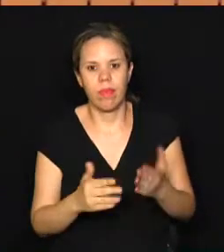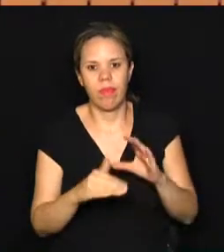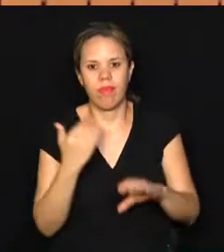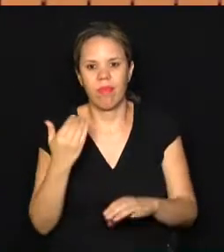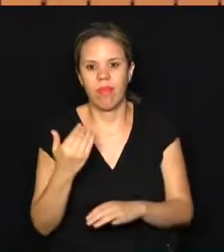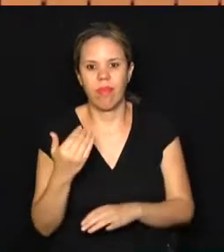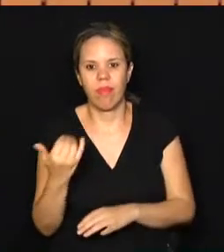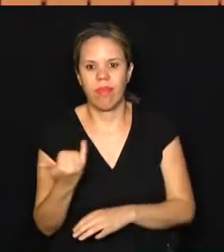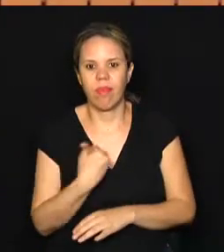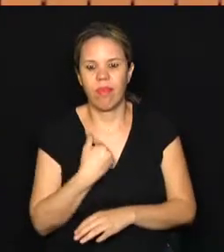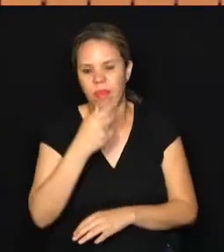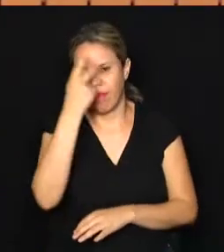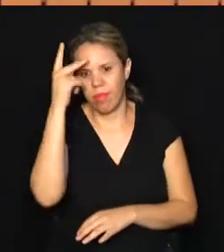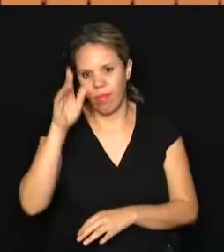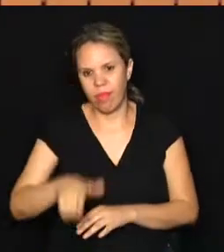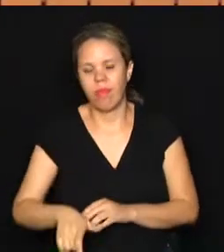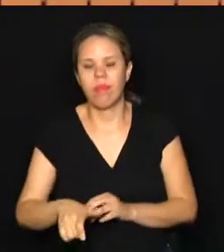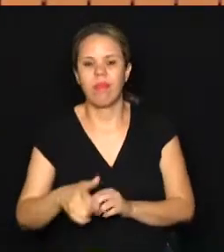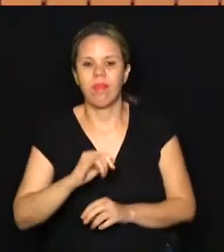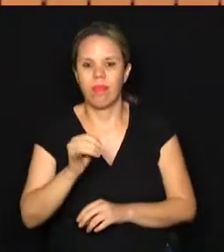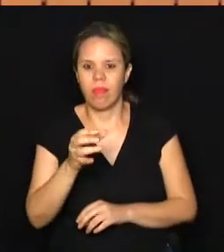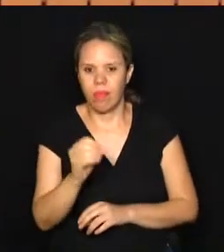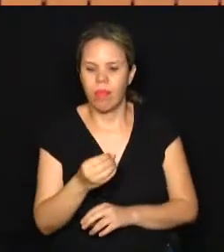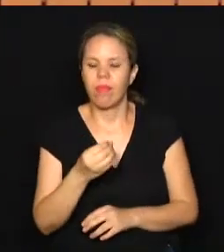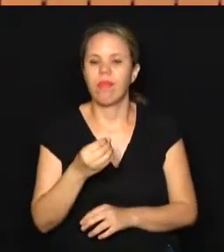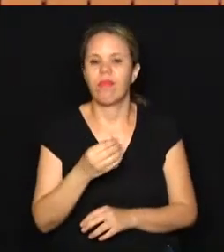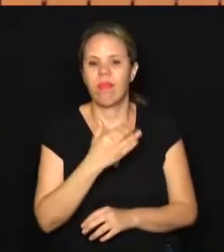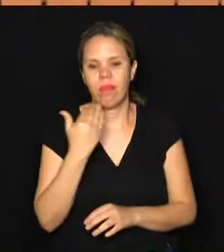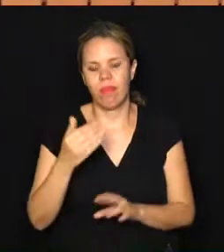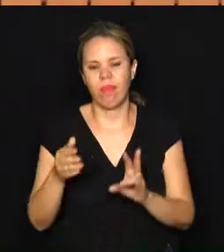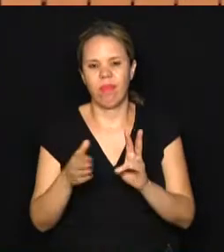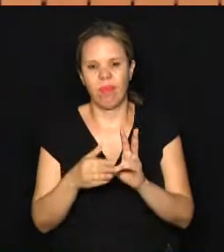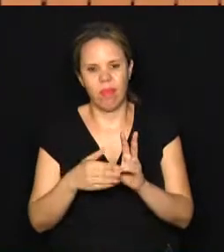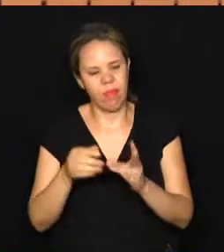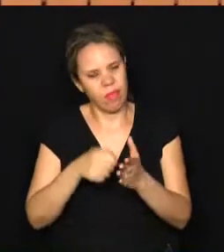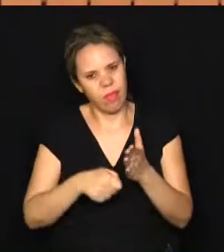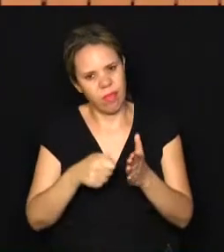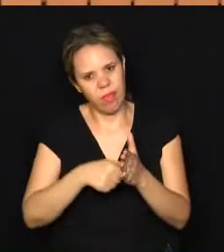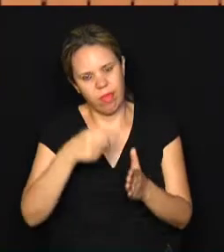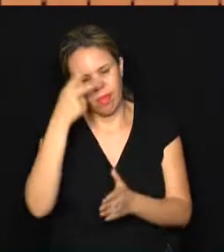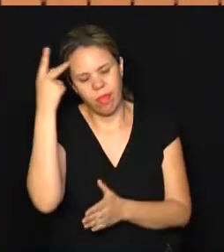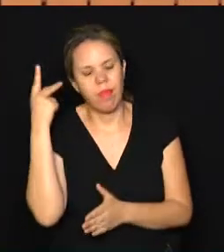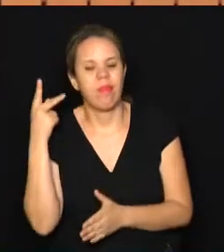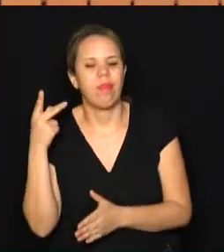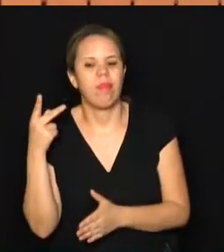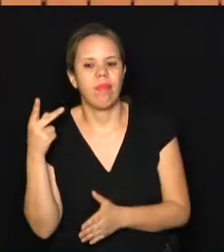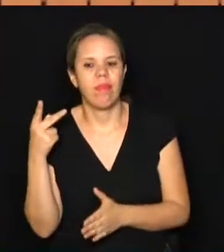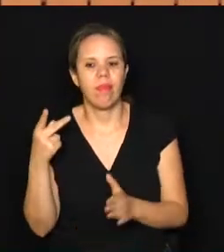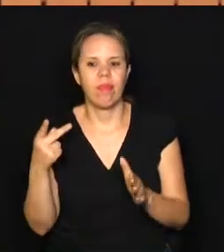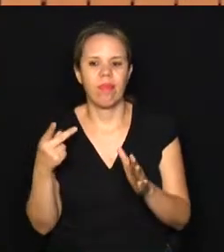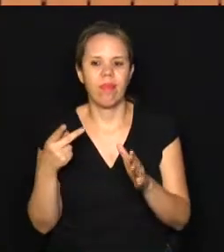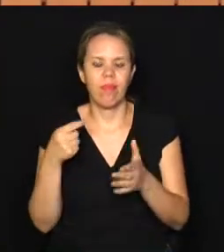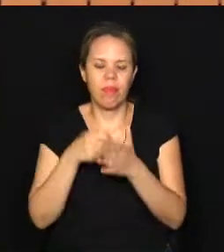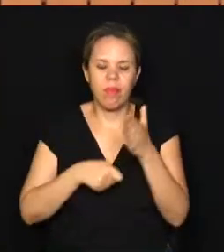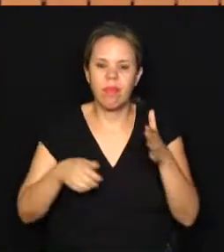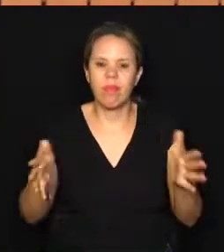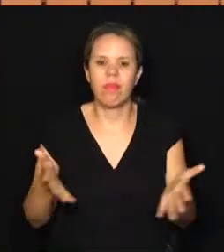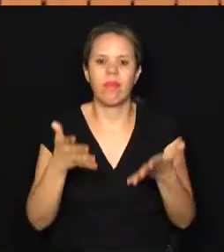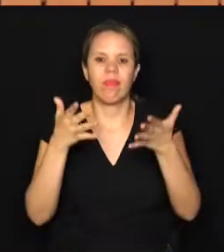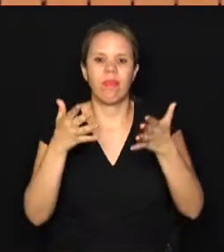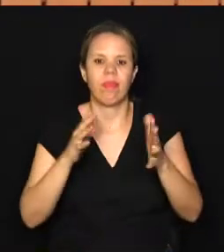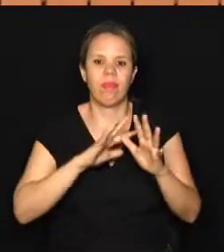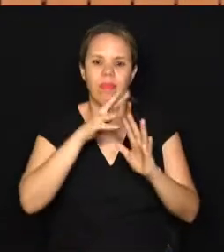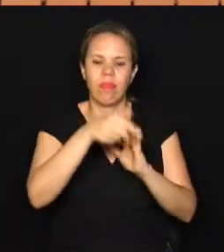notícia do falecimento do João. Ele era um militante da causa indígena, um militante da causa ambiental, e